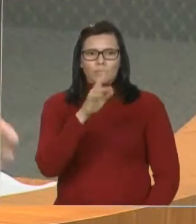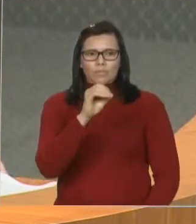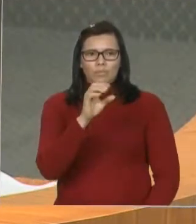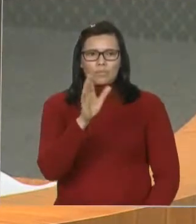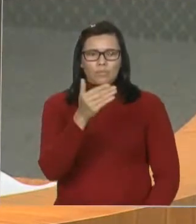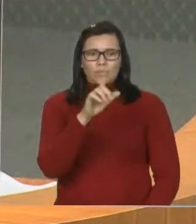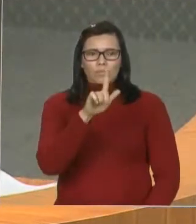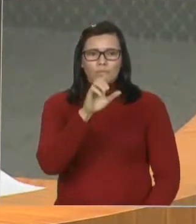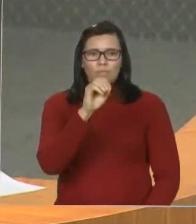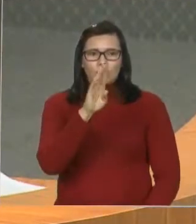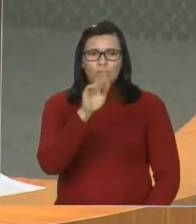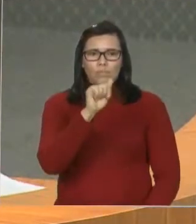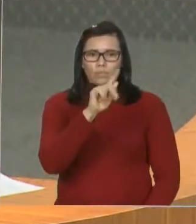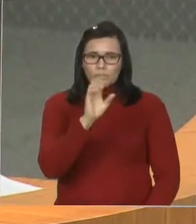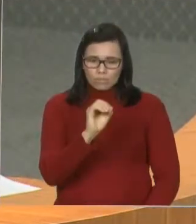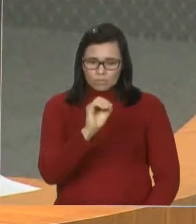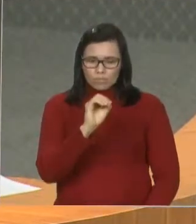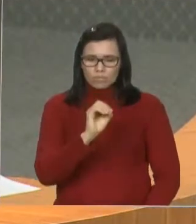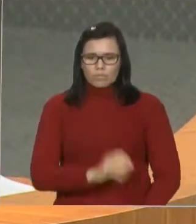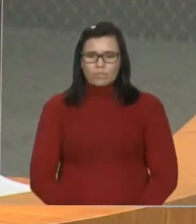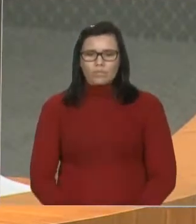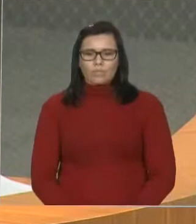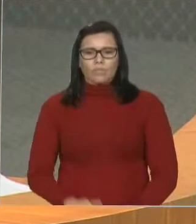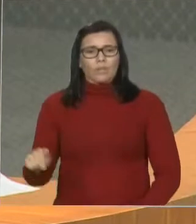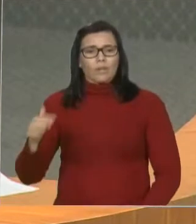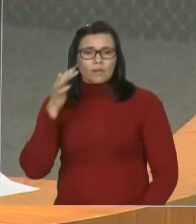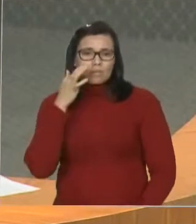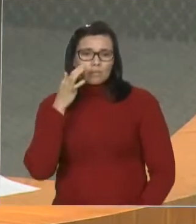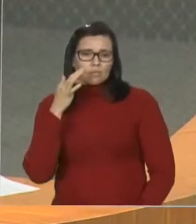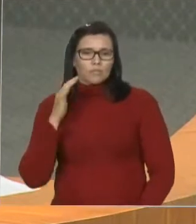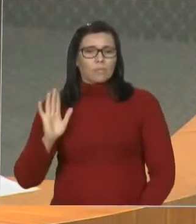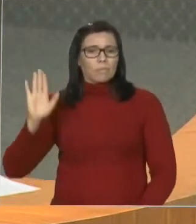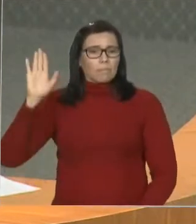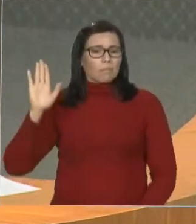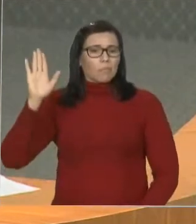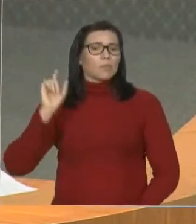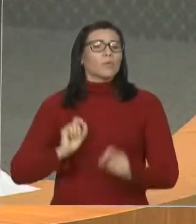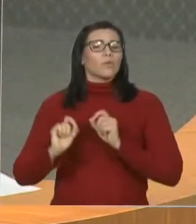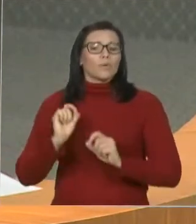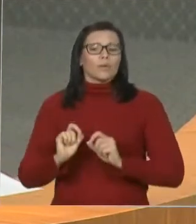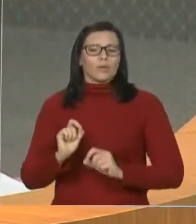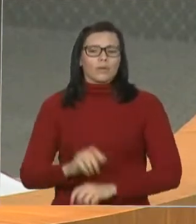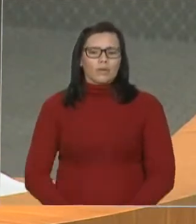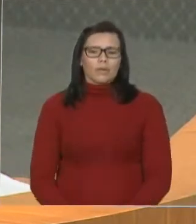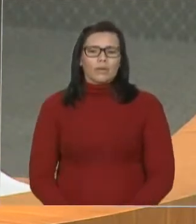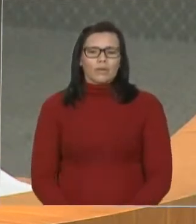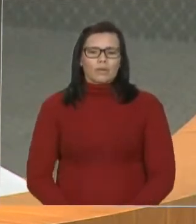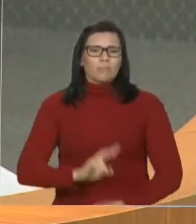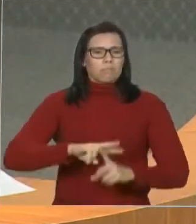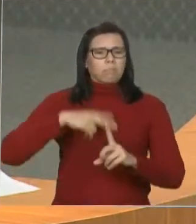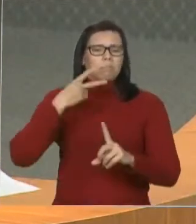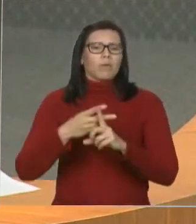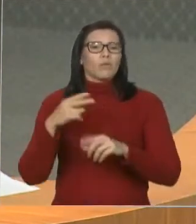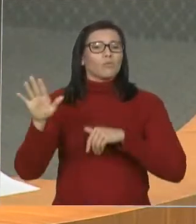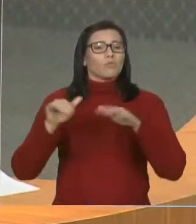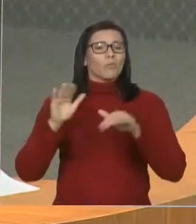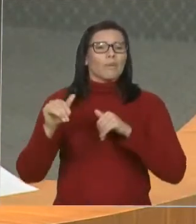Flávio Dino havia se comprometido durante a campanha em dobrar o efetivo da Polícia Militar.